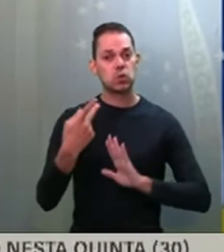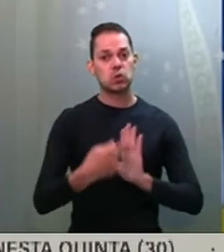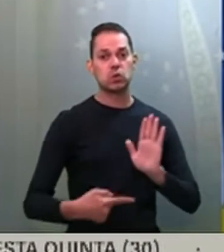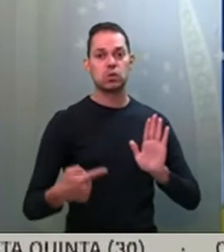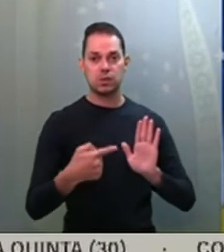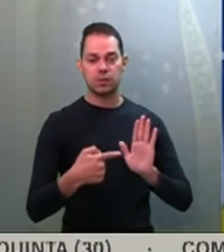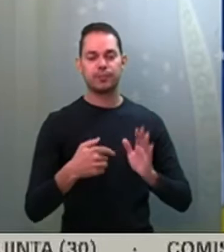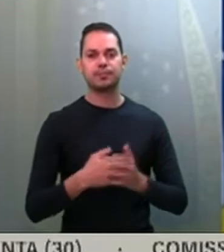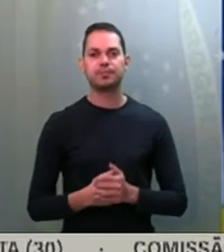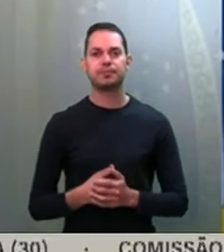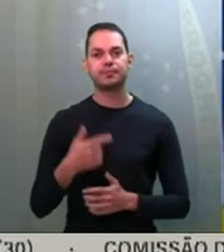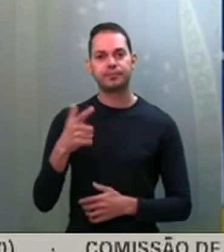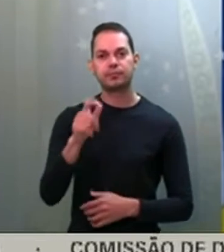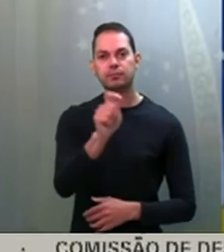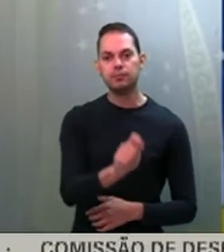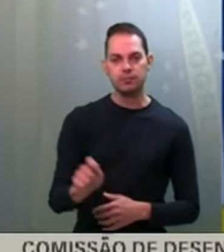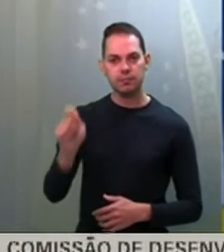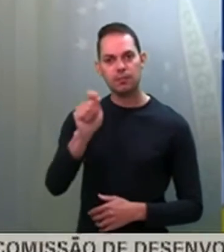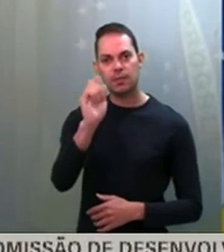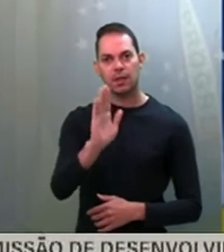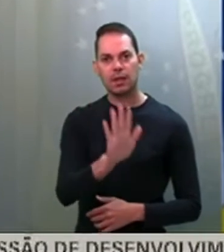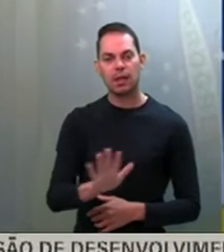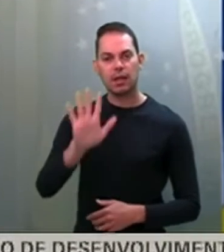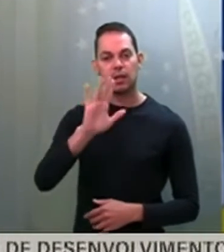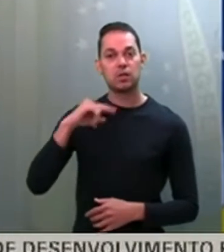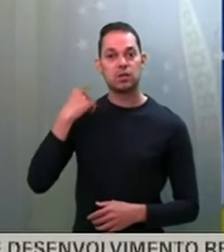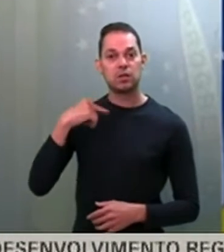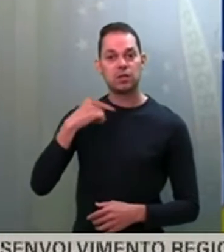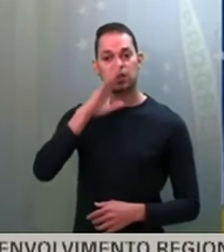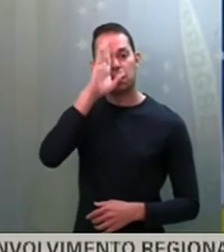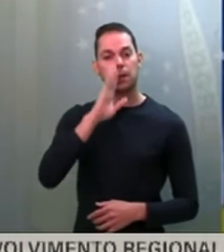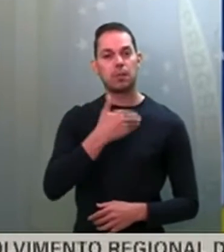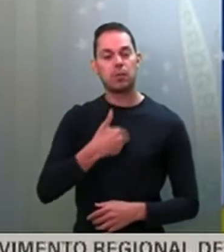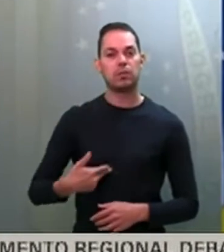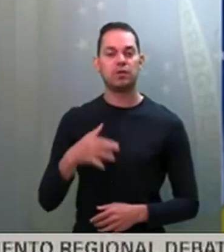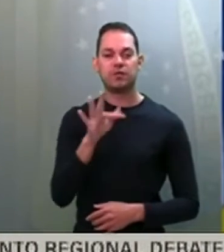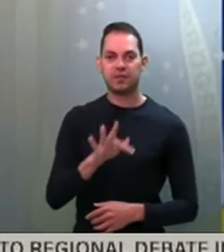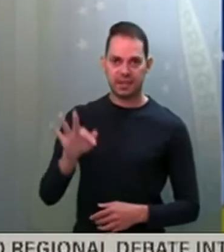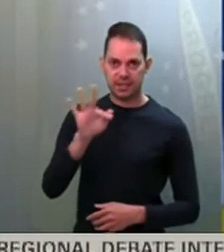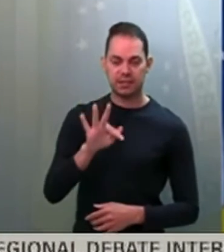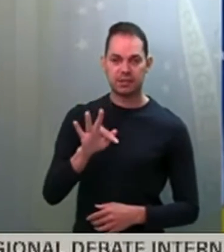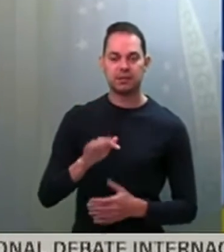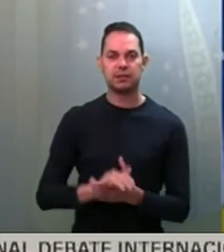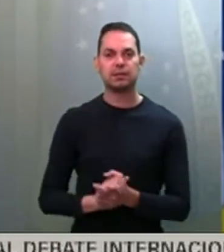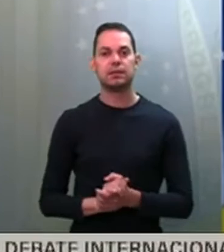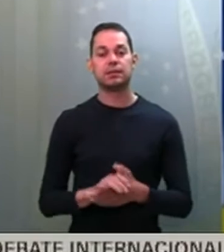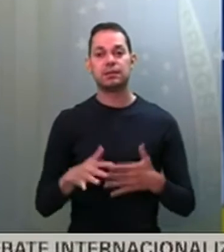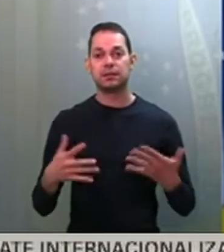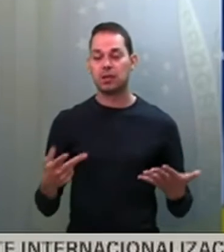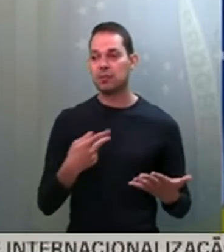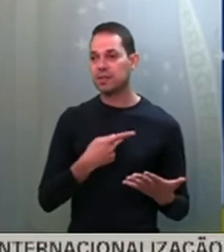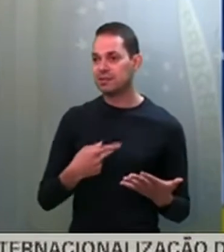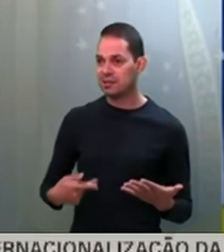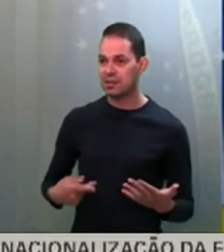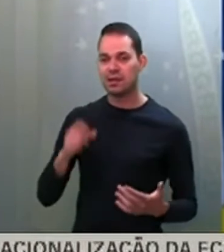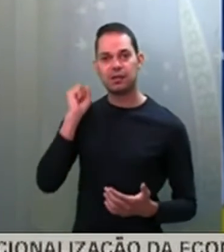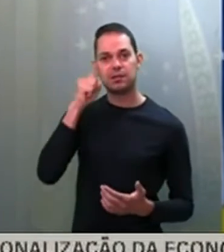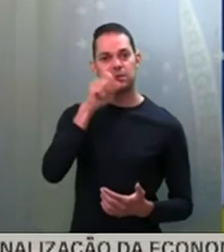projeto a conamp Associação Nacional dos advogados públicos Federais anaf em vista o presidente